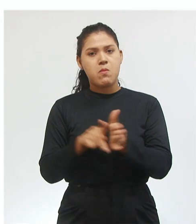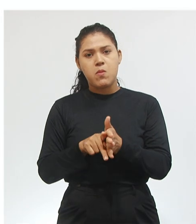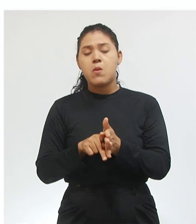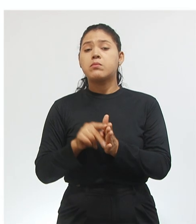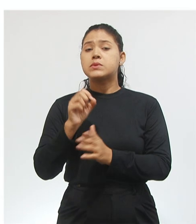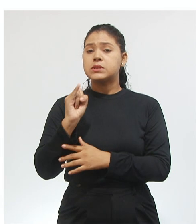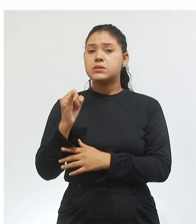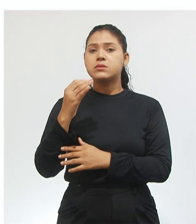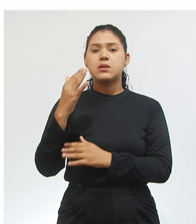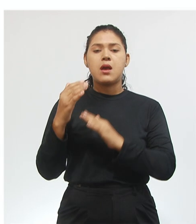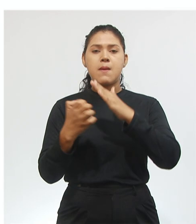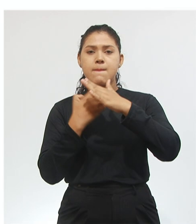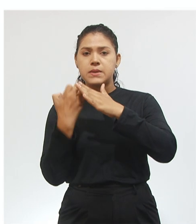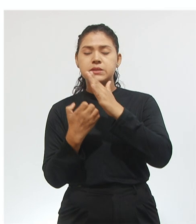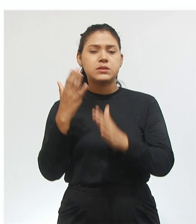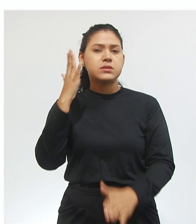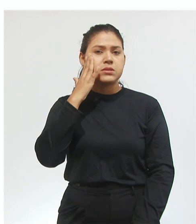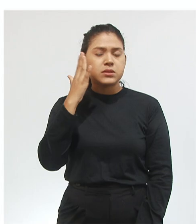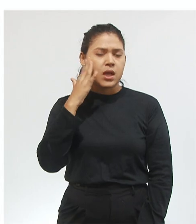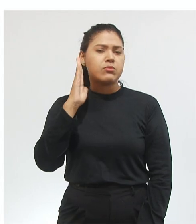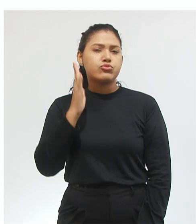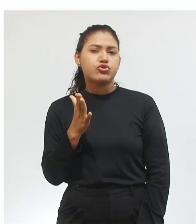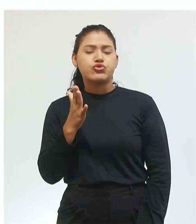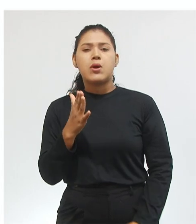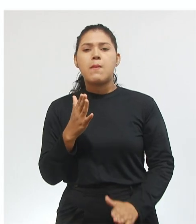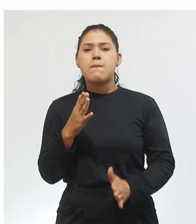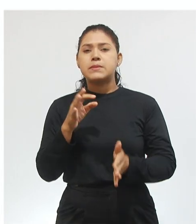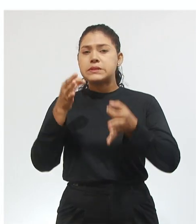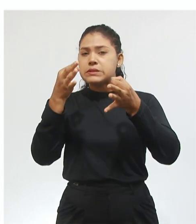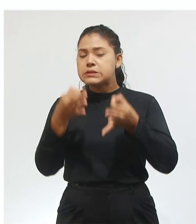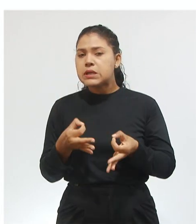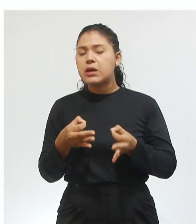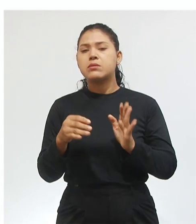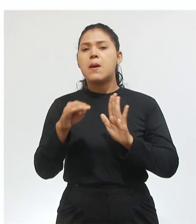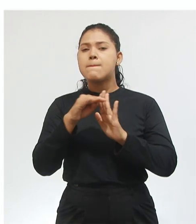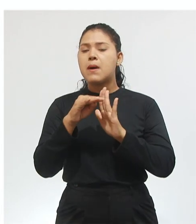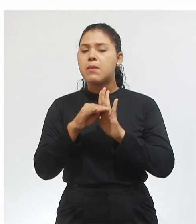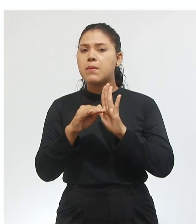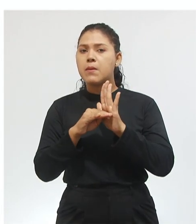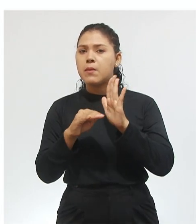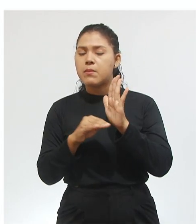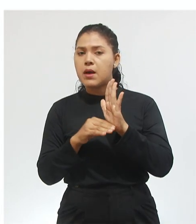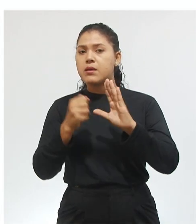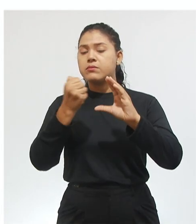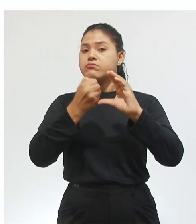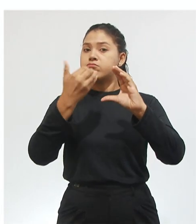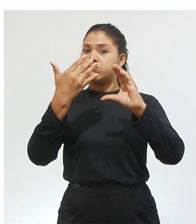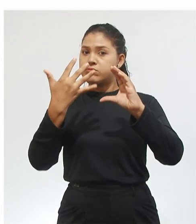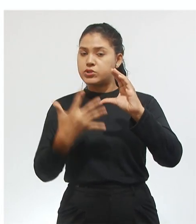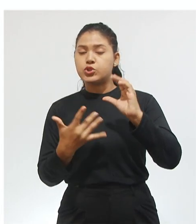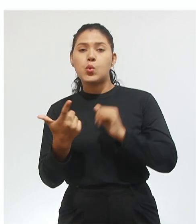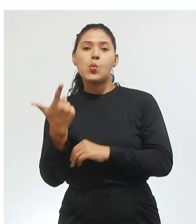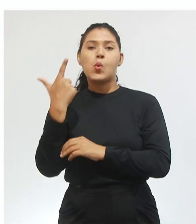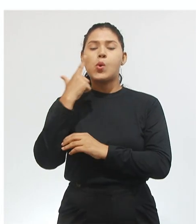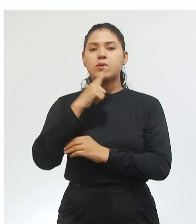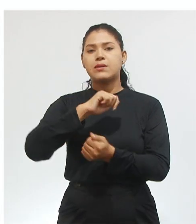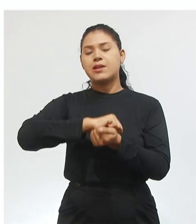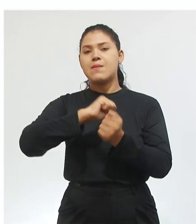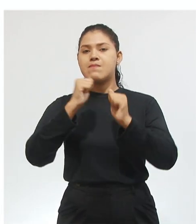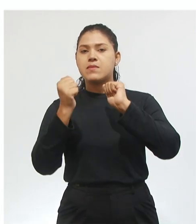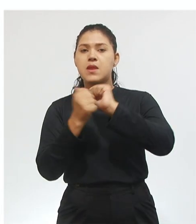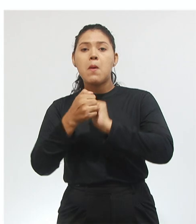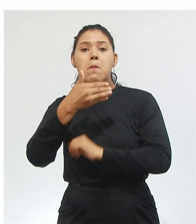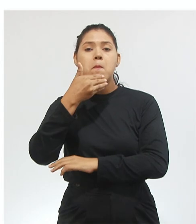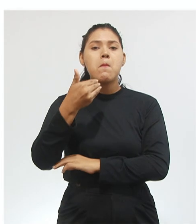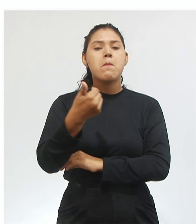quem são os seus clientes ela consegue segmentar toda a sua inovação em marketing